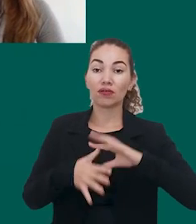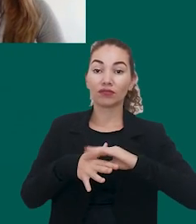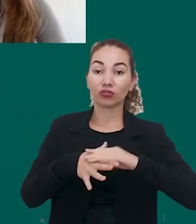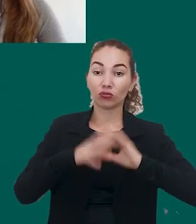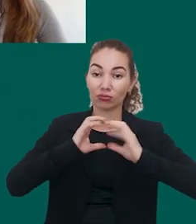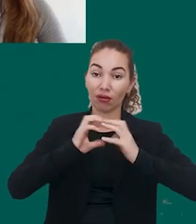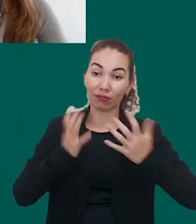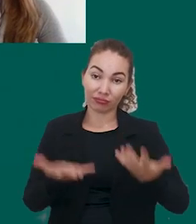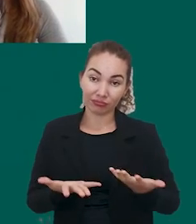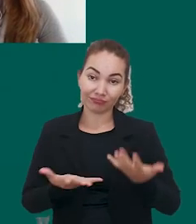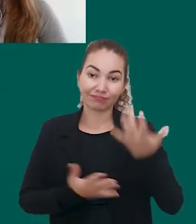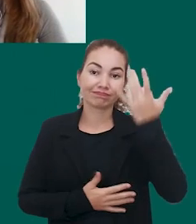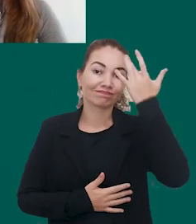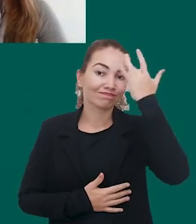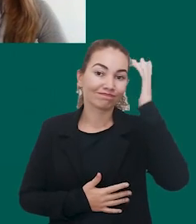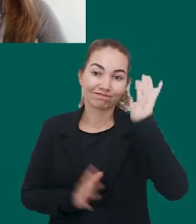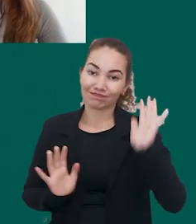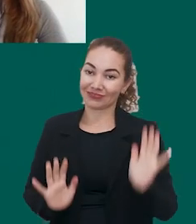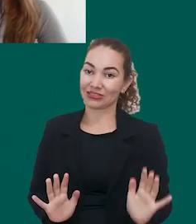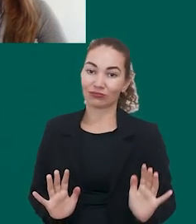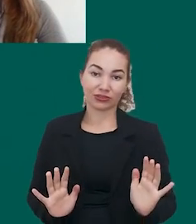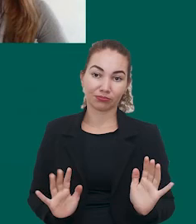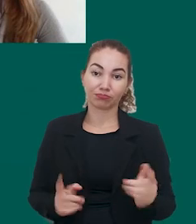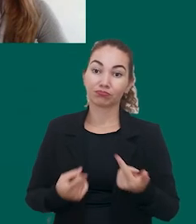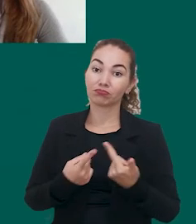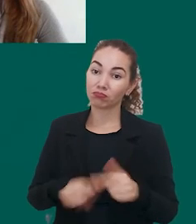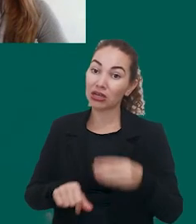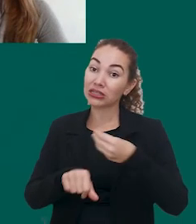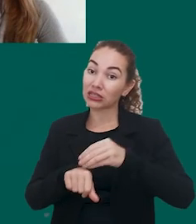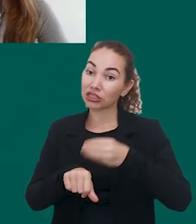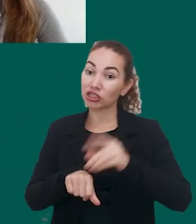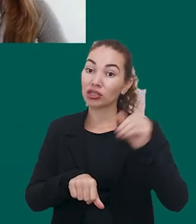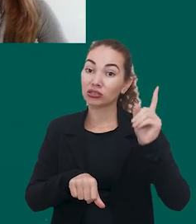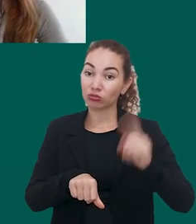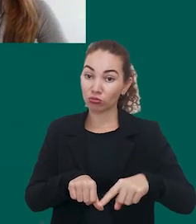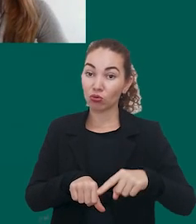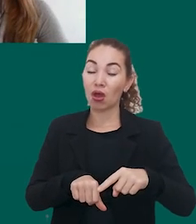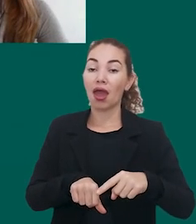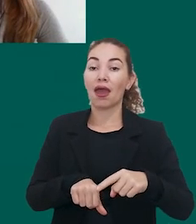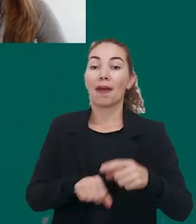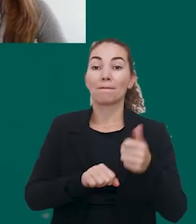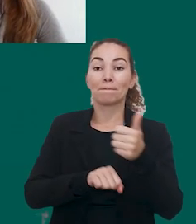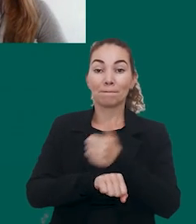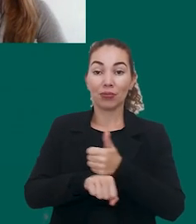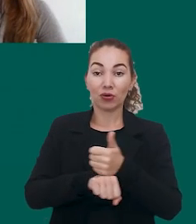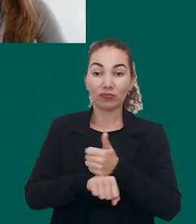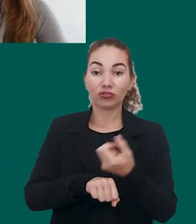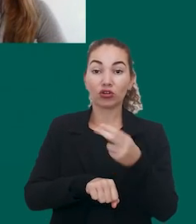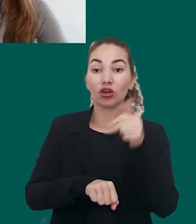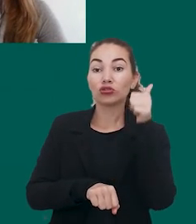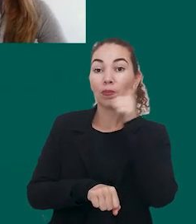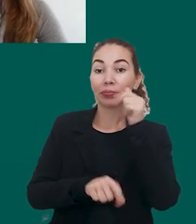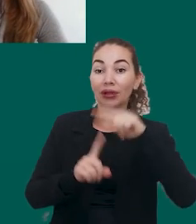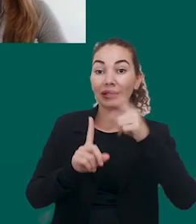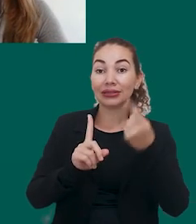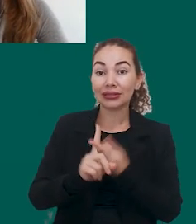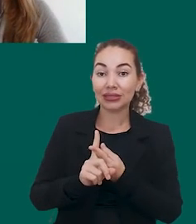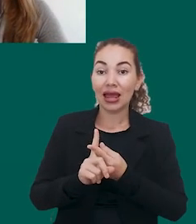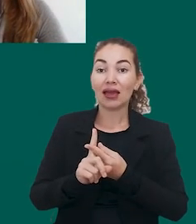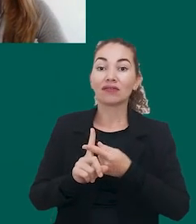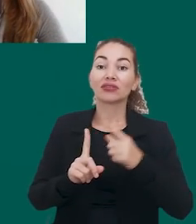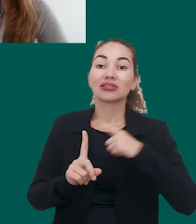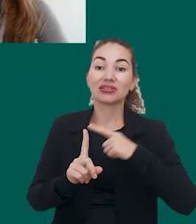aparecer? A gente não sabe, tá? Mas a recomendação dessas sociedades é que se houver muita exposição, né, o ideal é que se